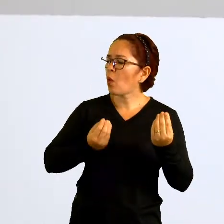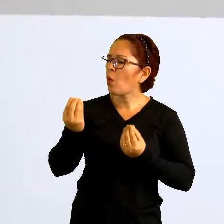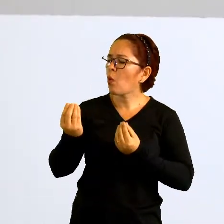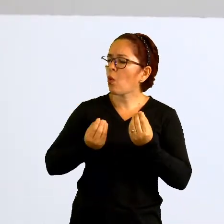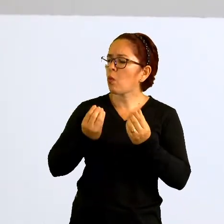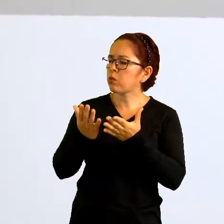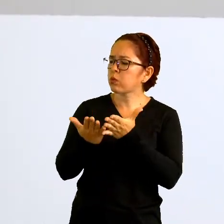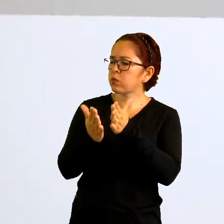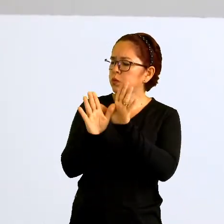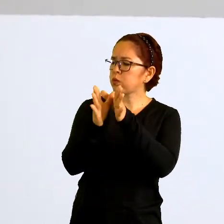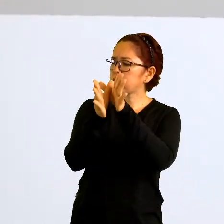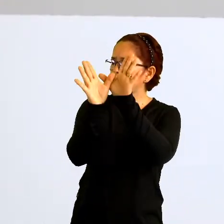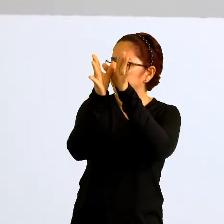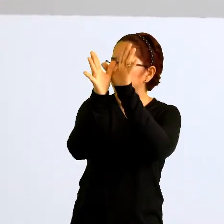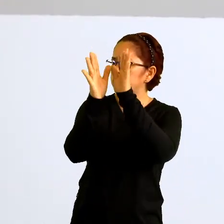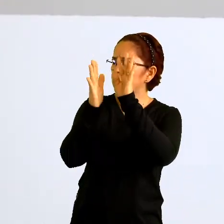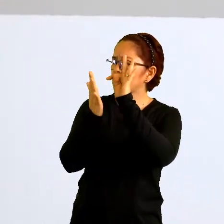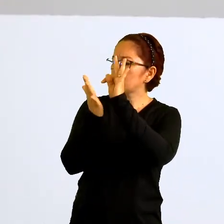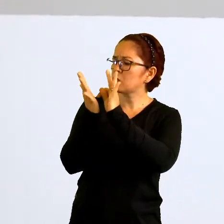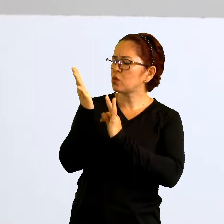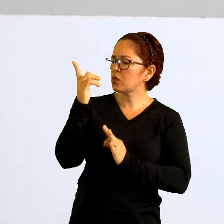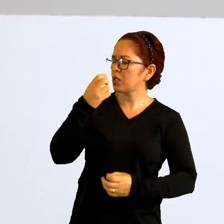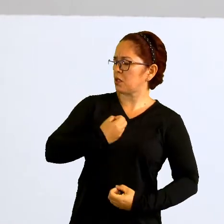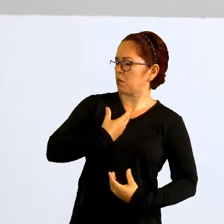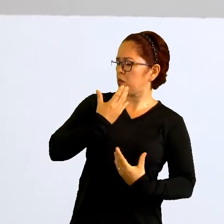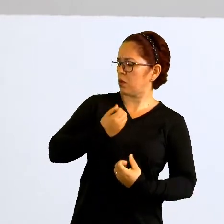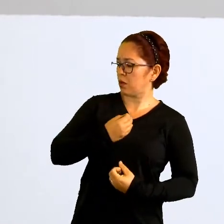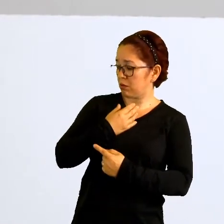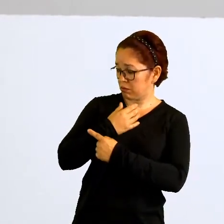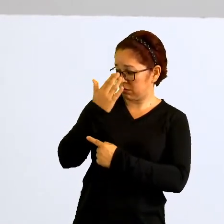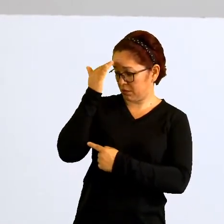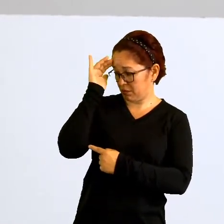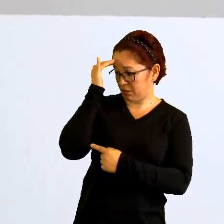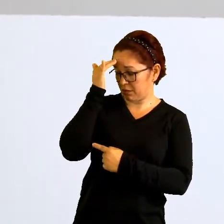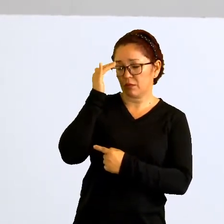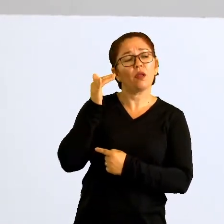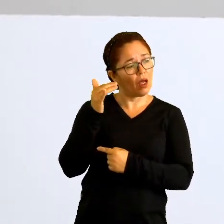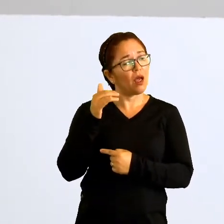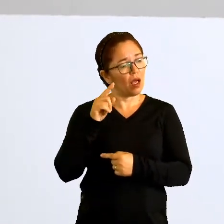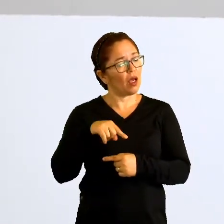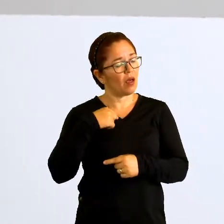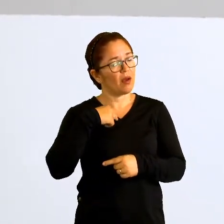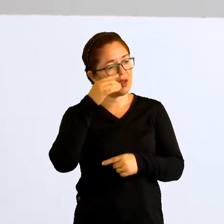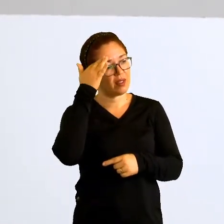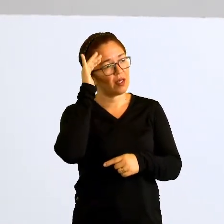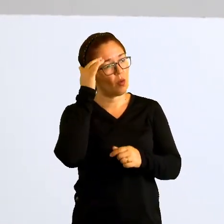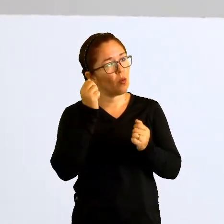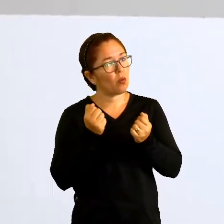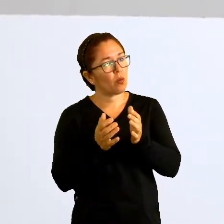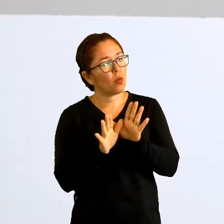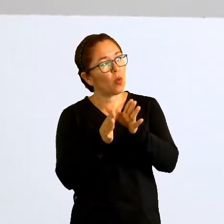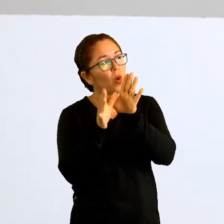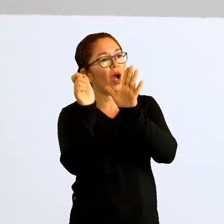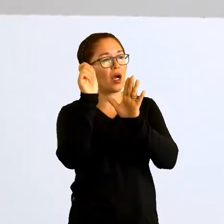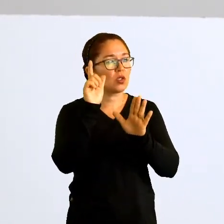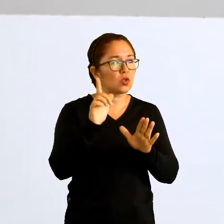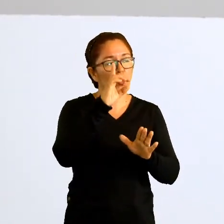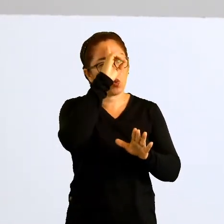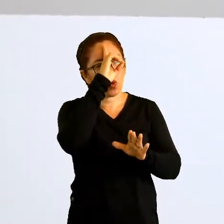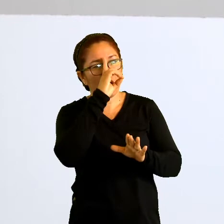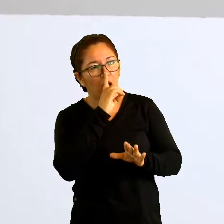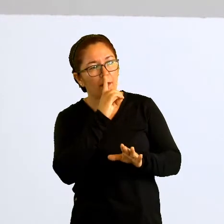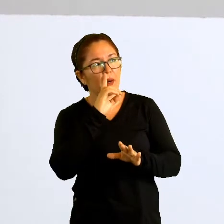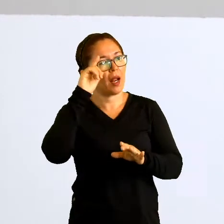são essas borboletas do poema? Você conseguiu entender, Fava? Sim, prof. As borboletas são azuis, amarelas